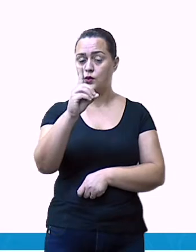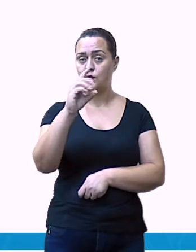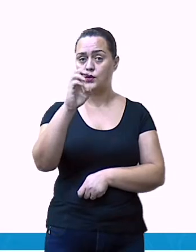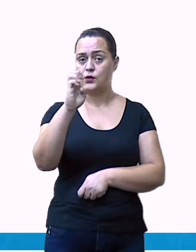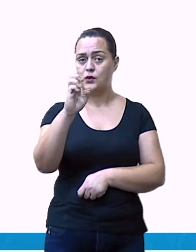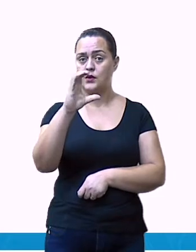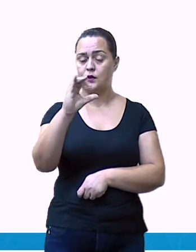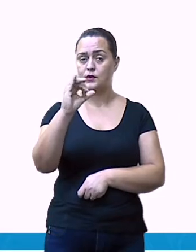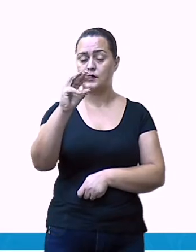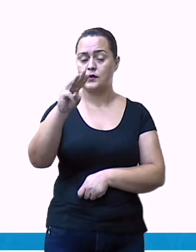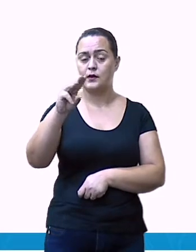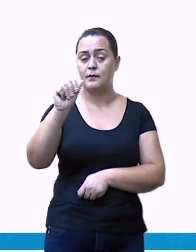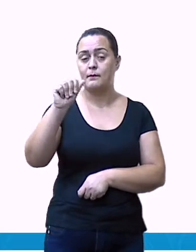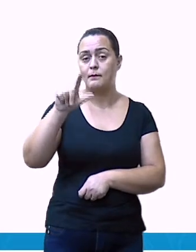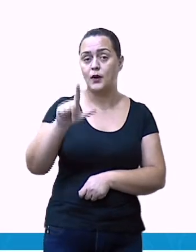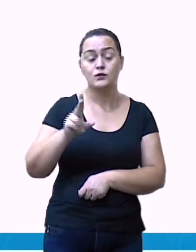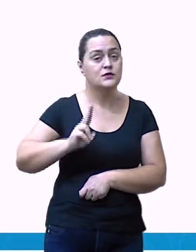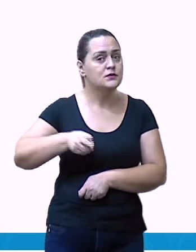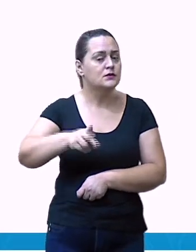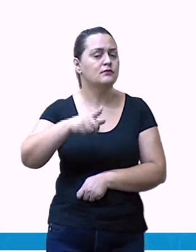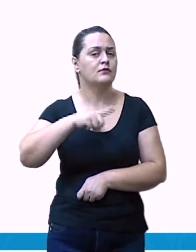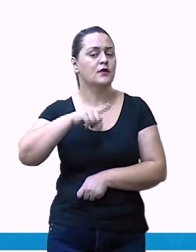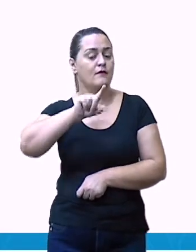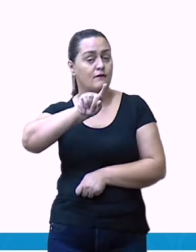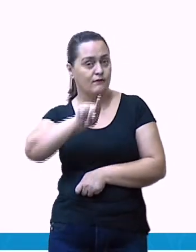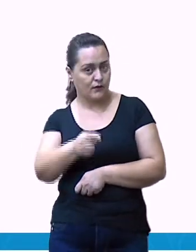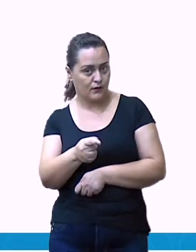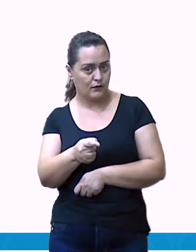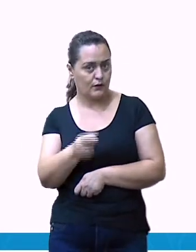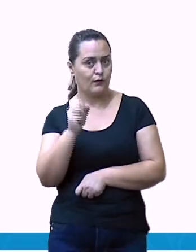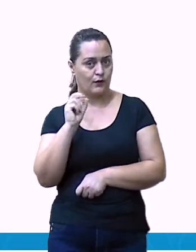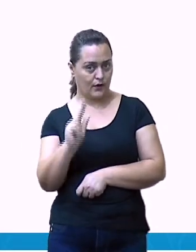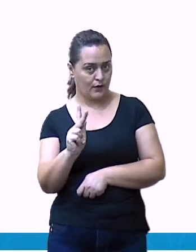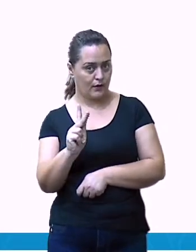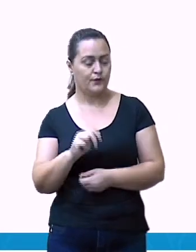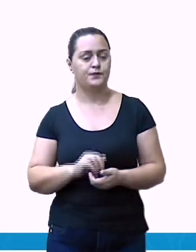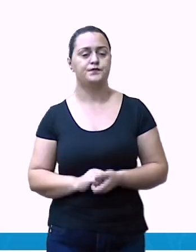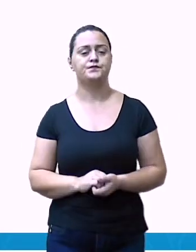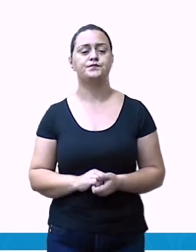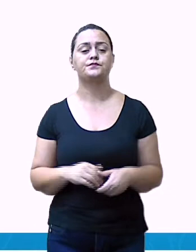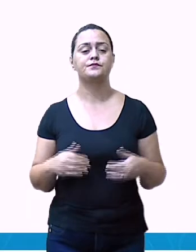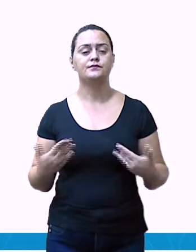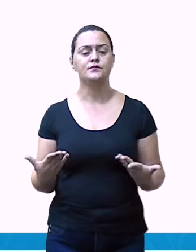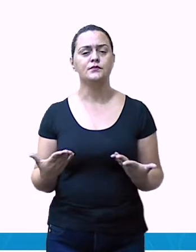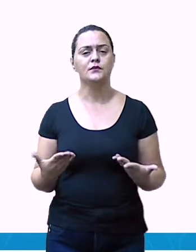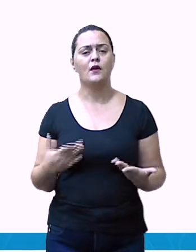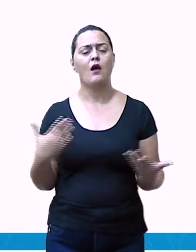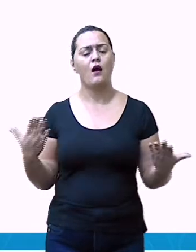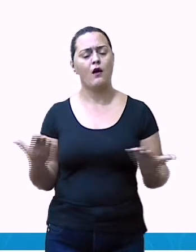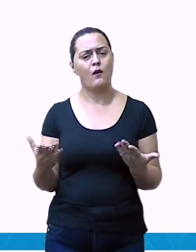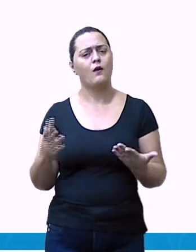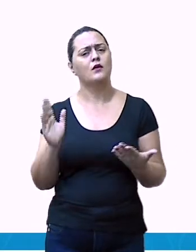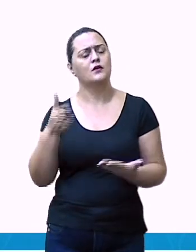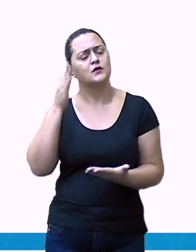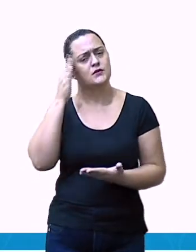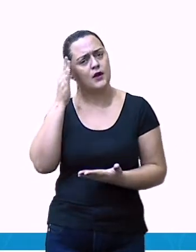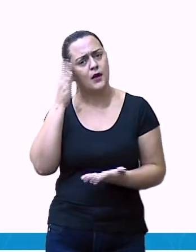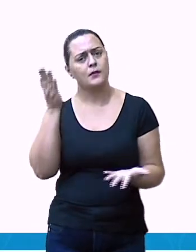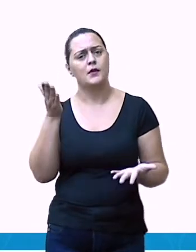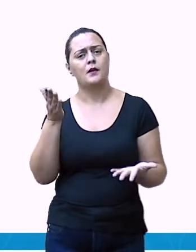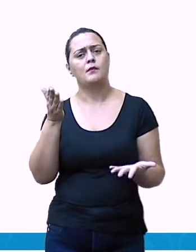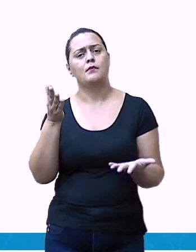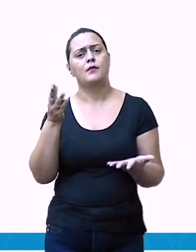Voltando, não terminamos, né? A letra A. Descobrimos aqui o tanto que ela errou. Então, ela perdeu um total de